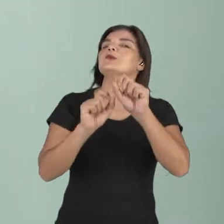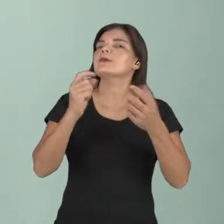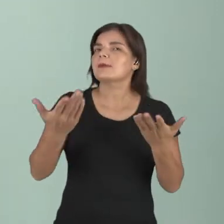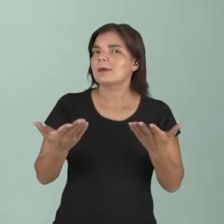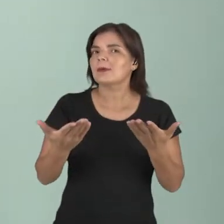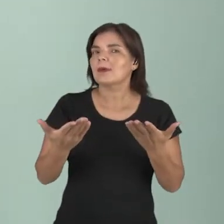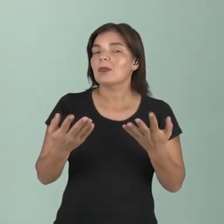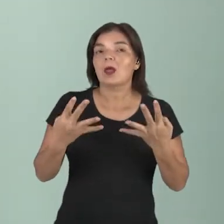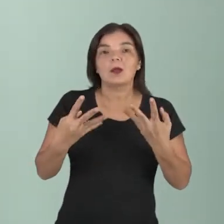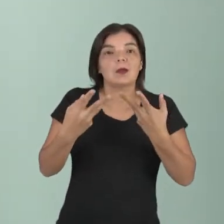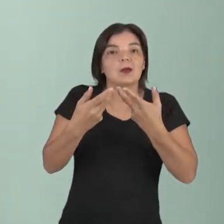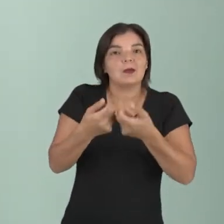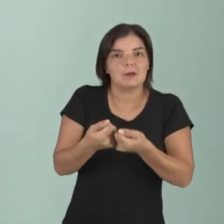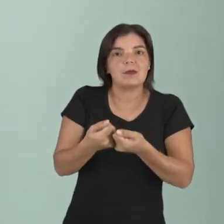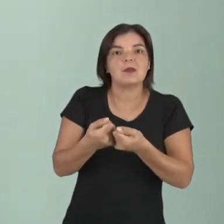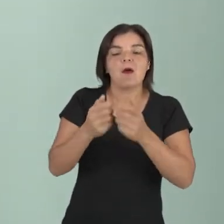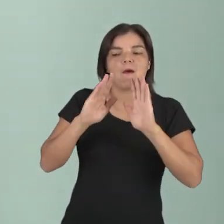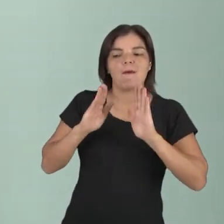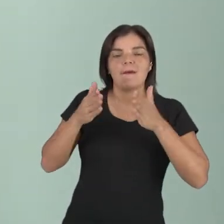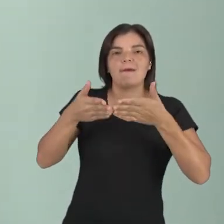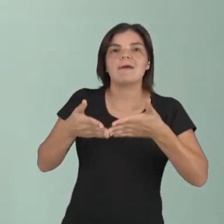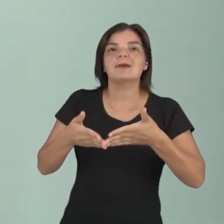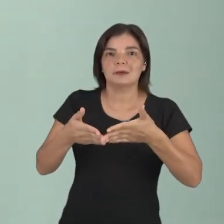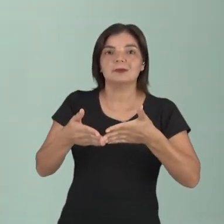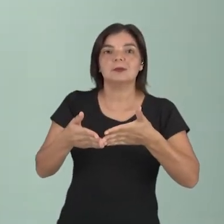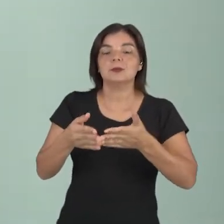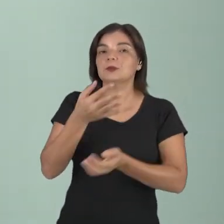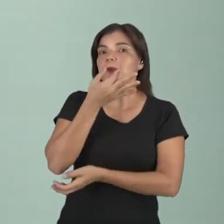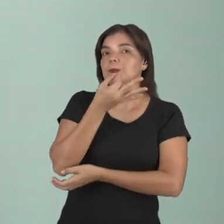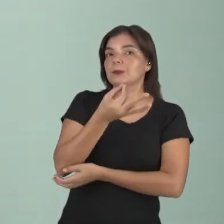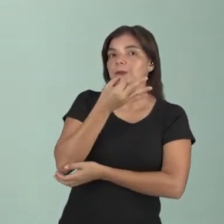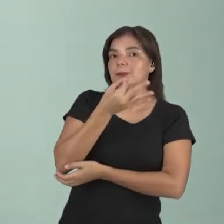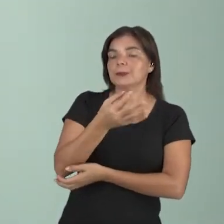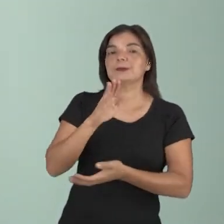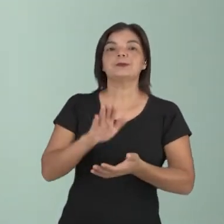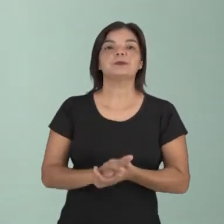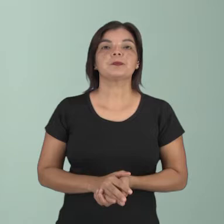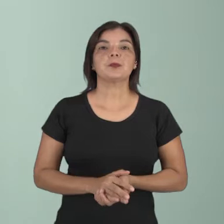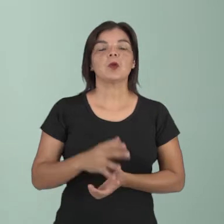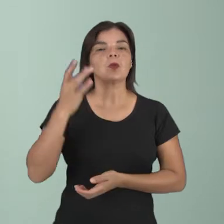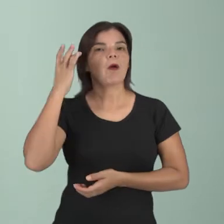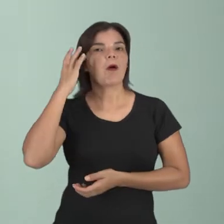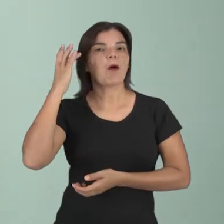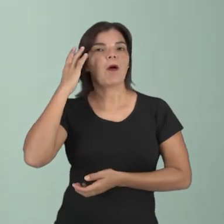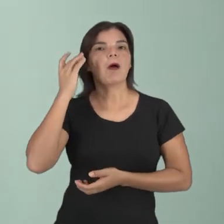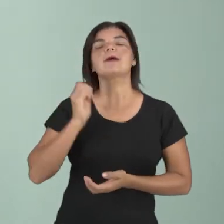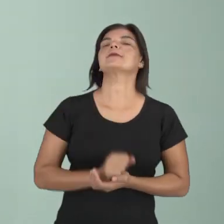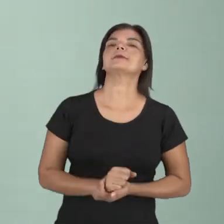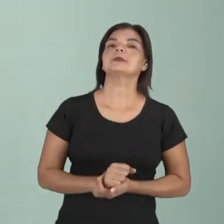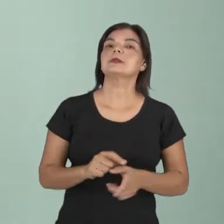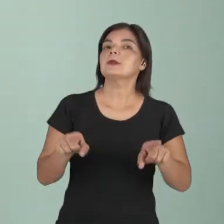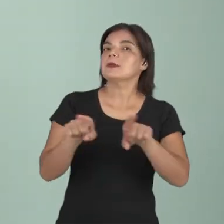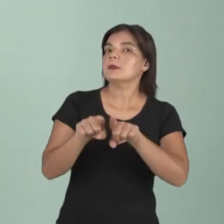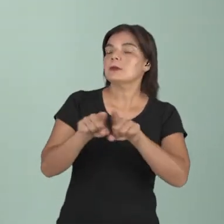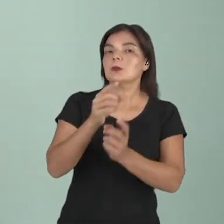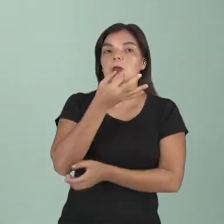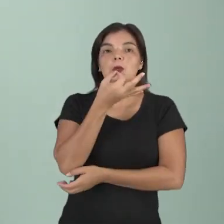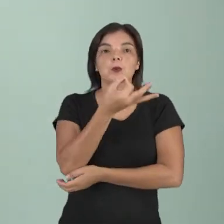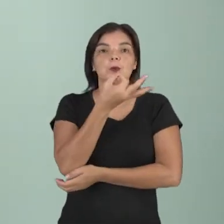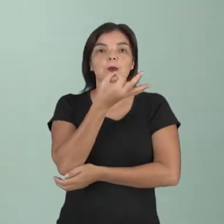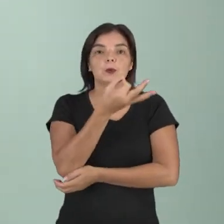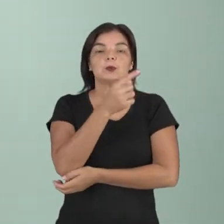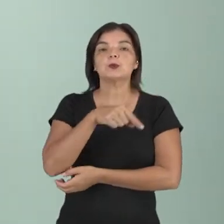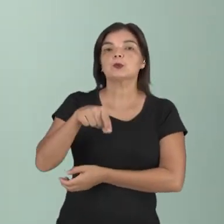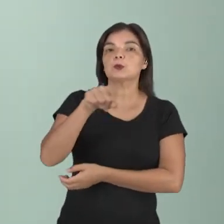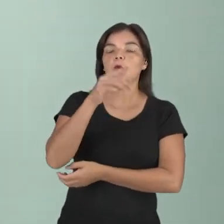ele está completamente alicerçado nas nossas opiniões, nos nossos achismos. E as nossas opiniões,